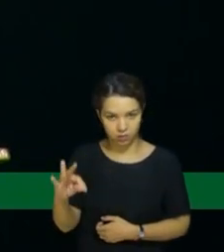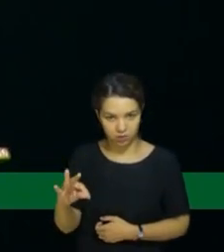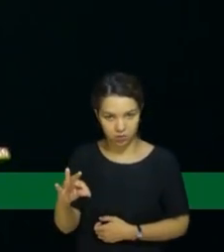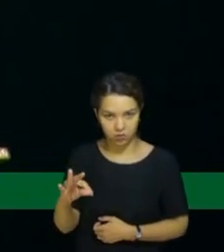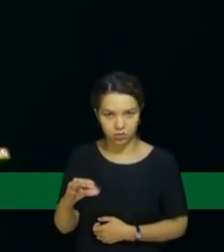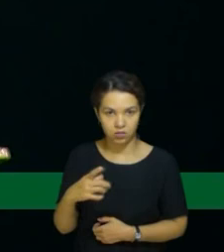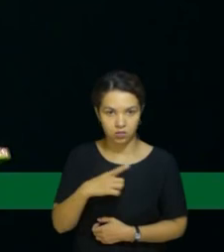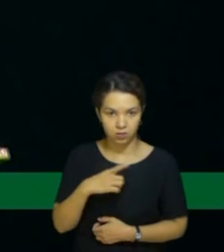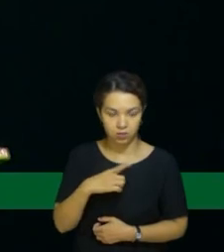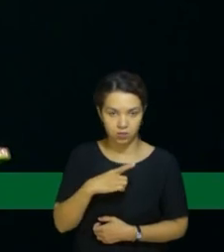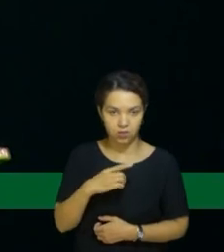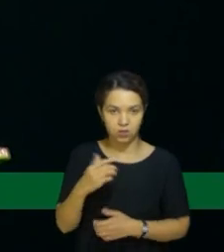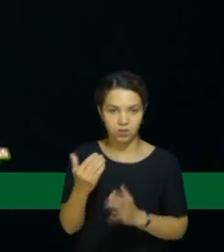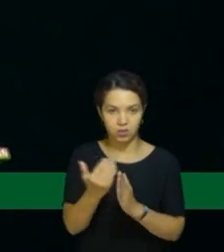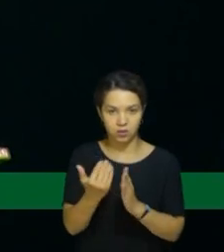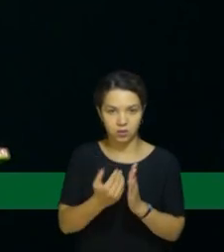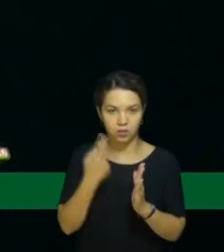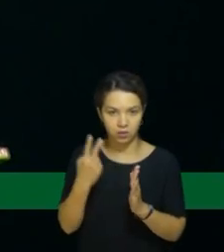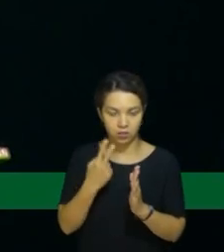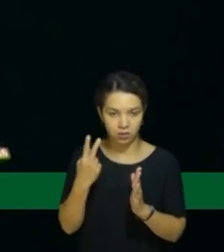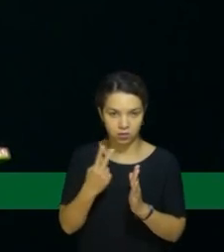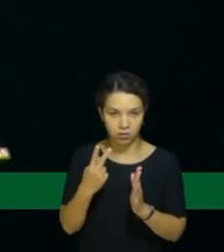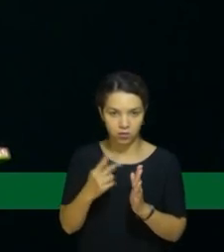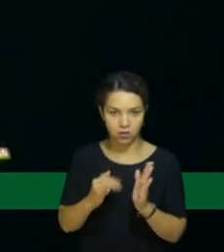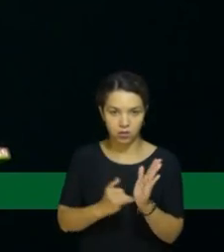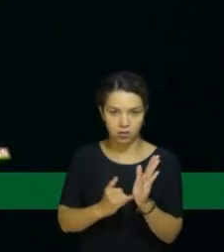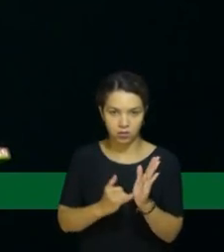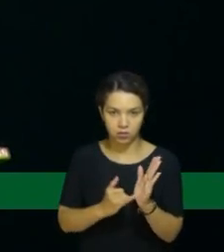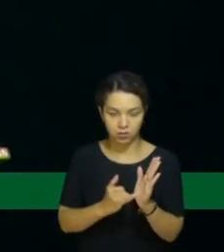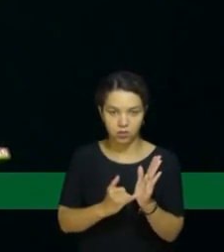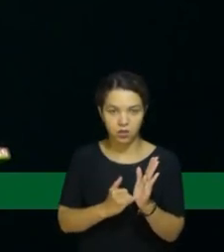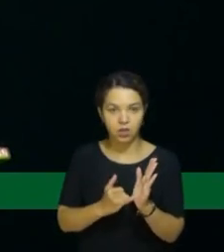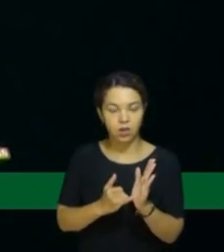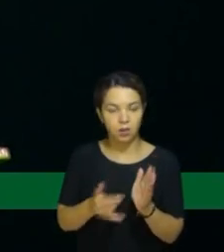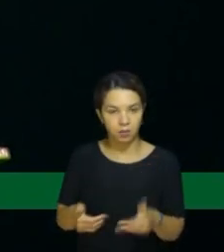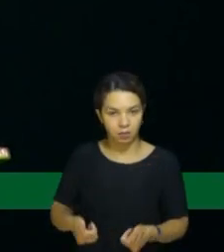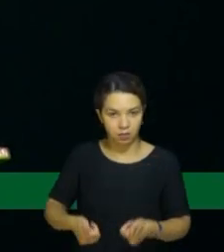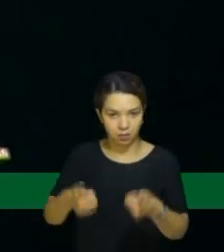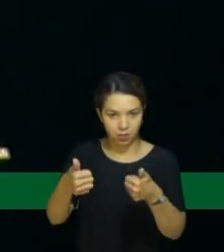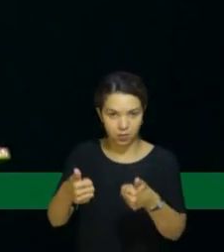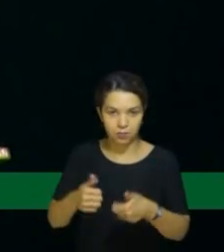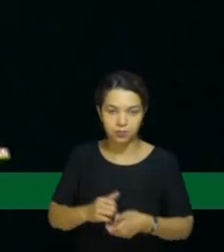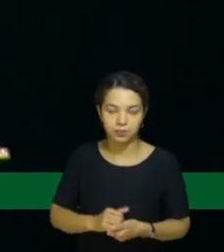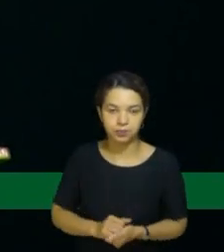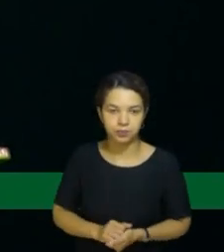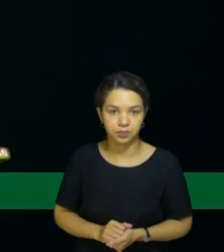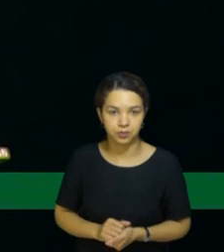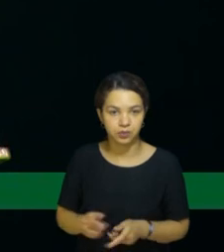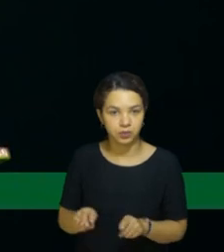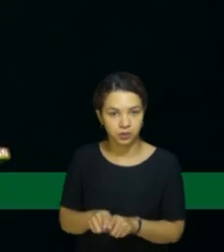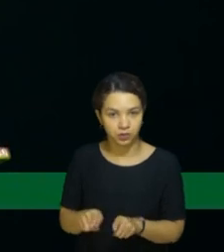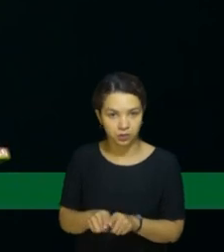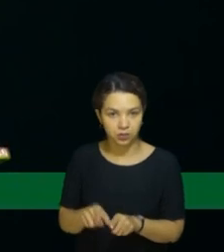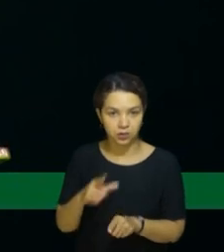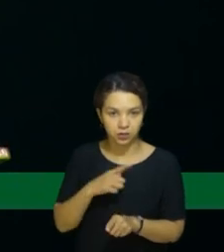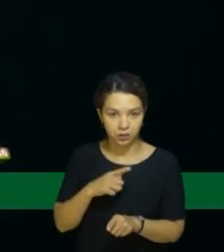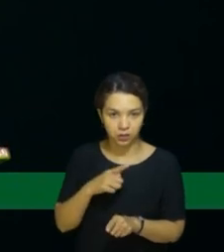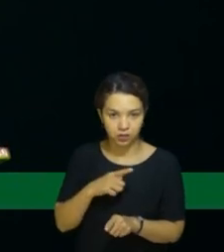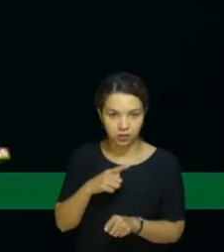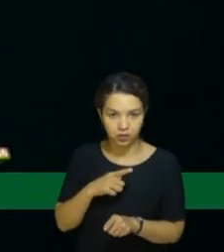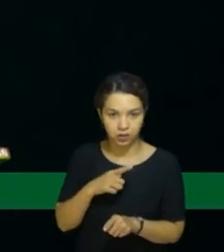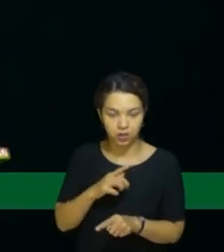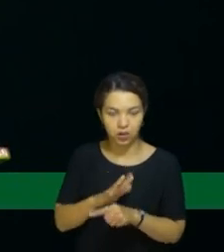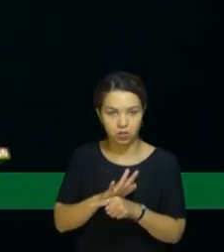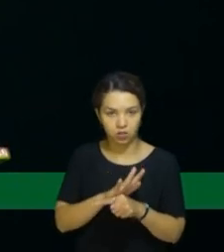tributárias menos hostis inclusive mediante a concessão de generosos benefícios fiscais aos denominados